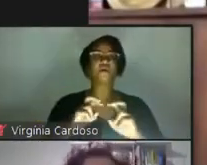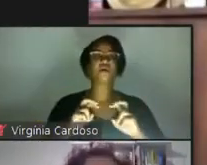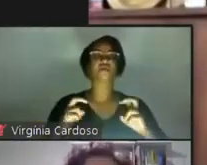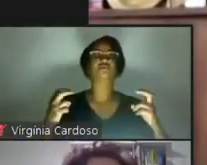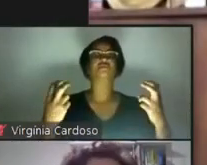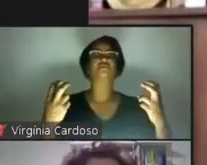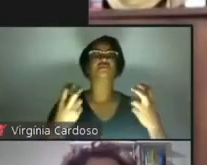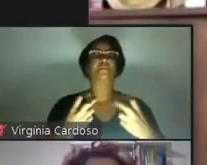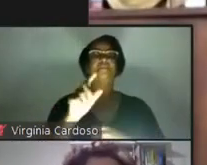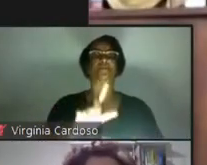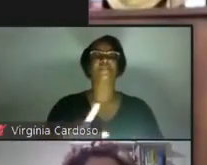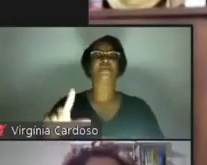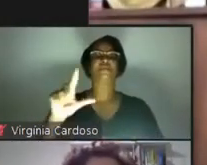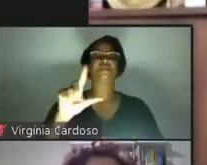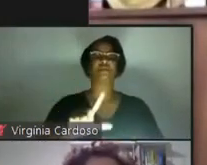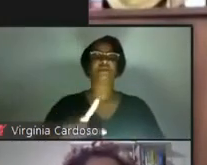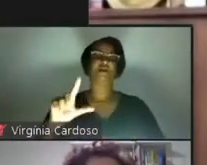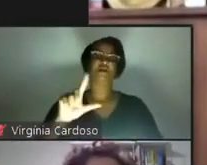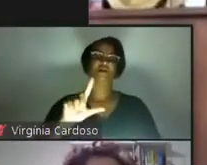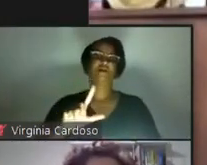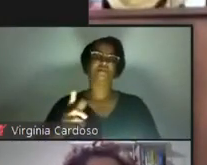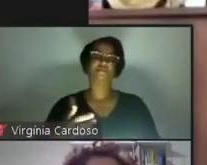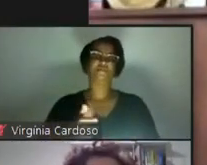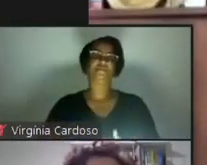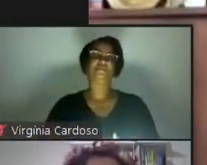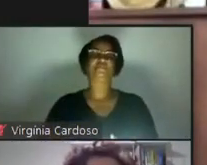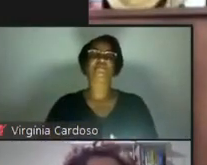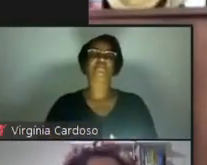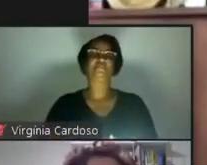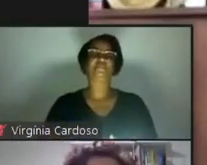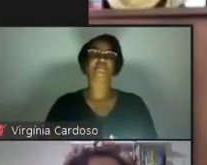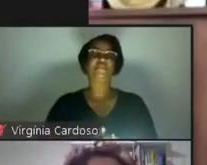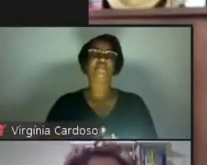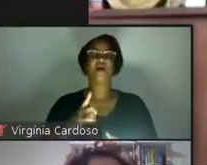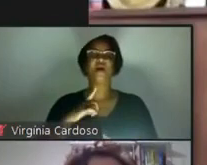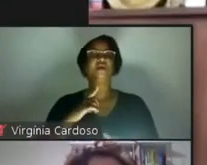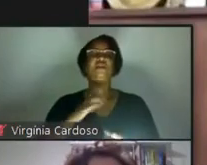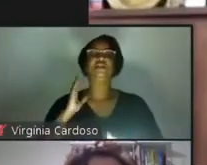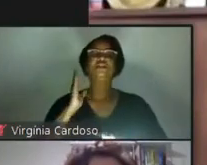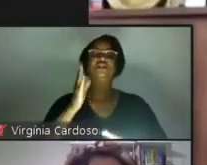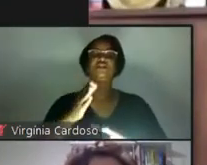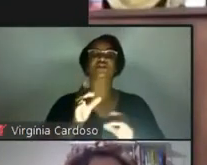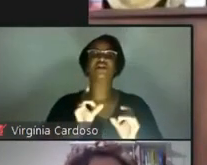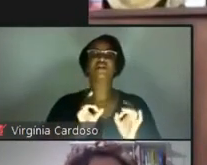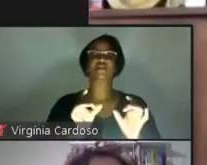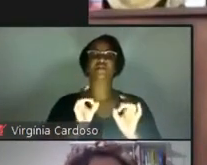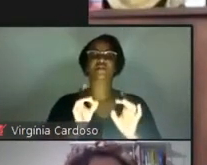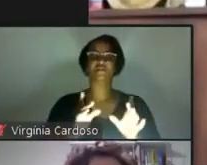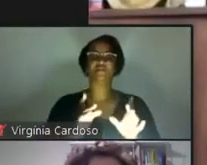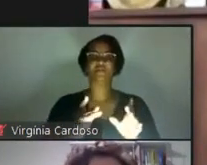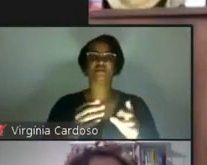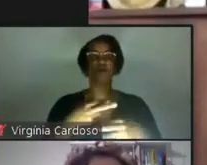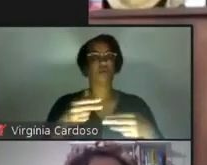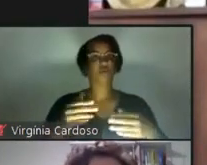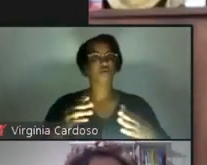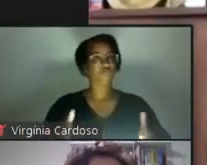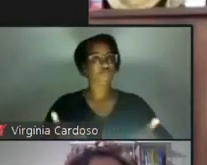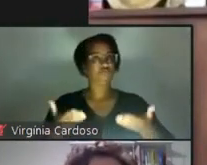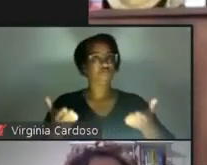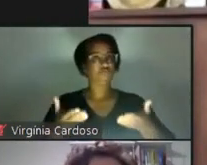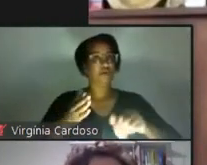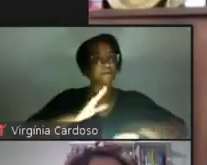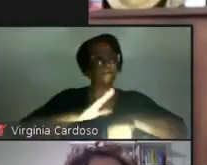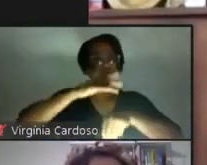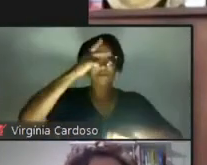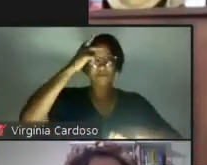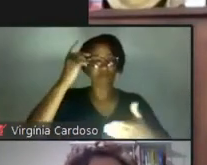Os lançamentos viraram mesas literárias, e aí impacta diretamente na venda, né? Porque uma das coisas que mais motiva as pessoas a comprar o livro